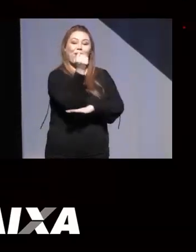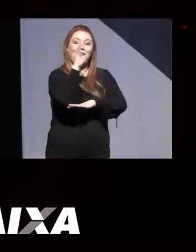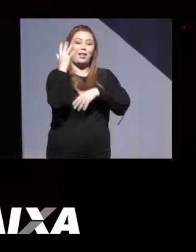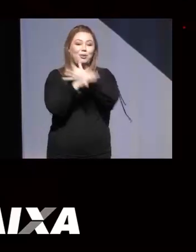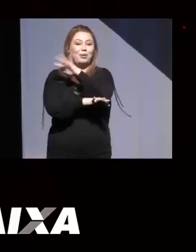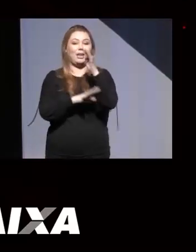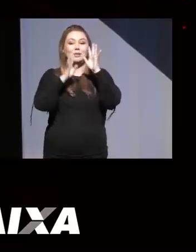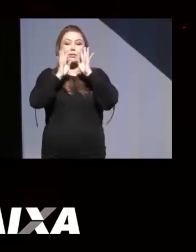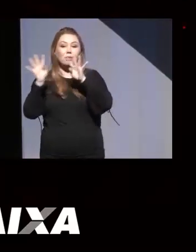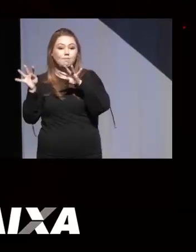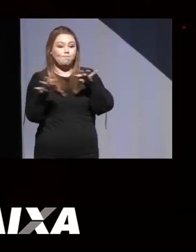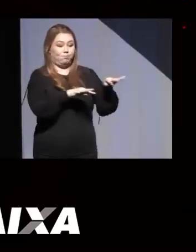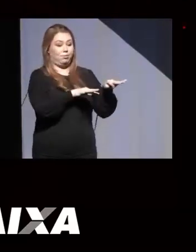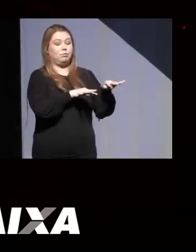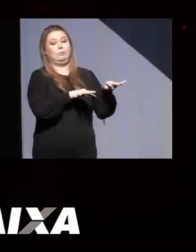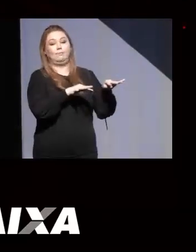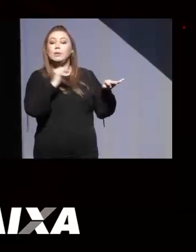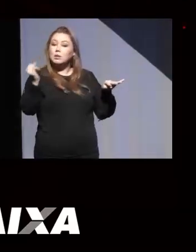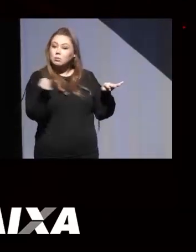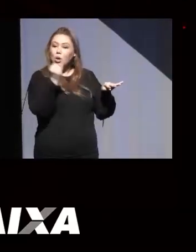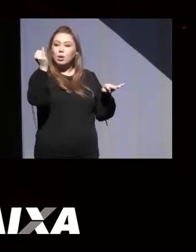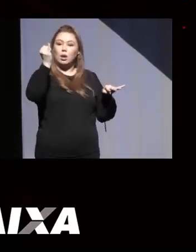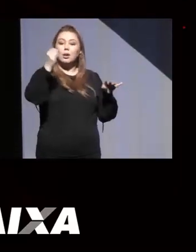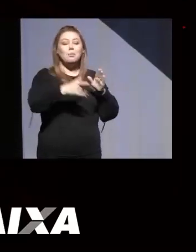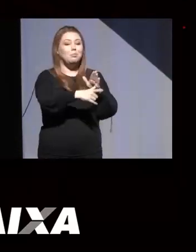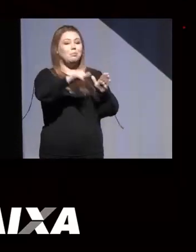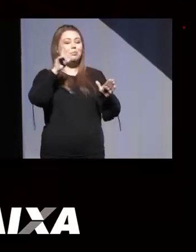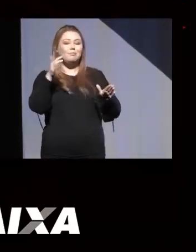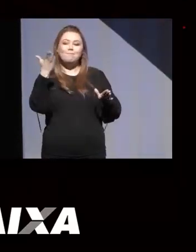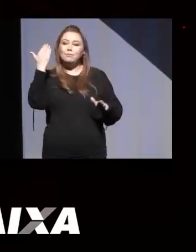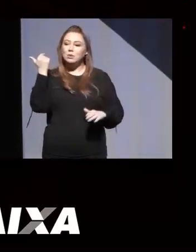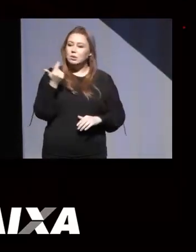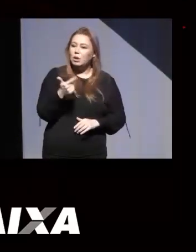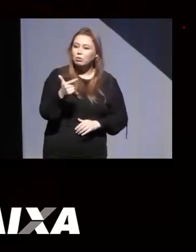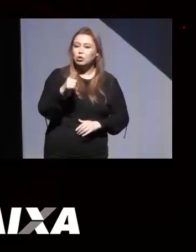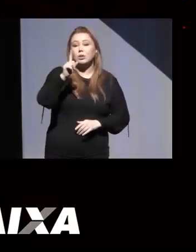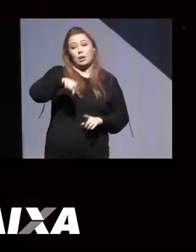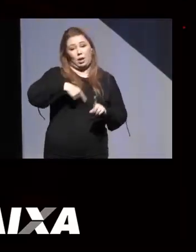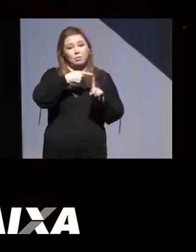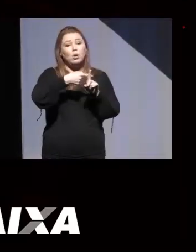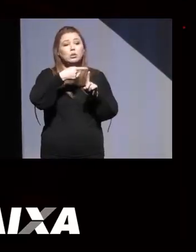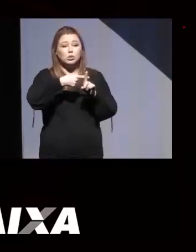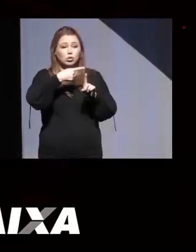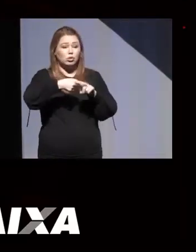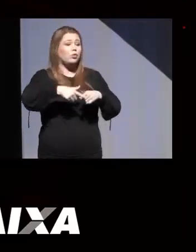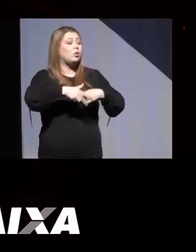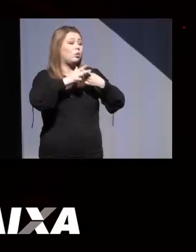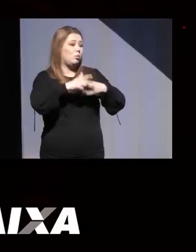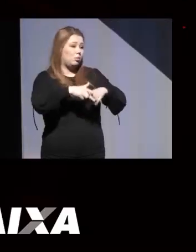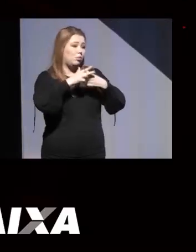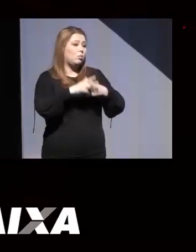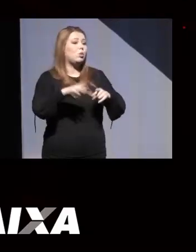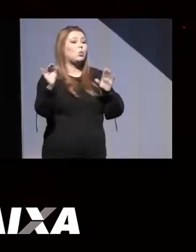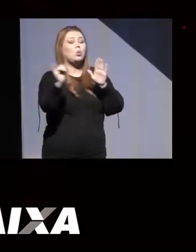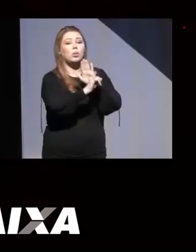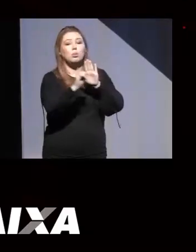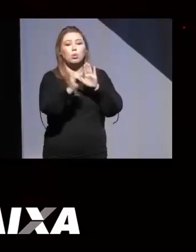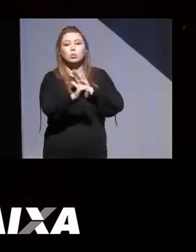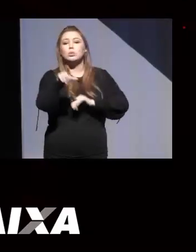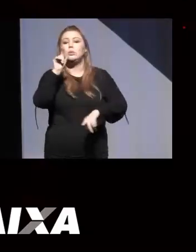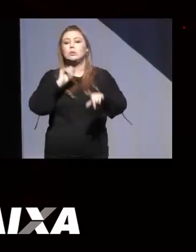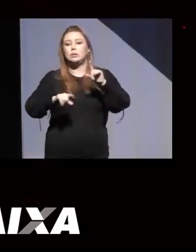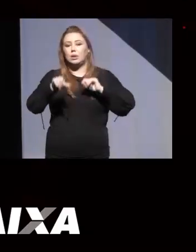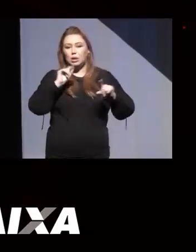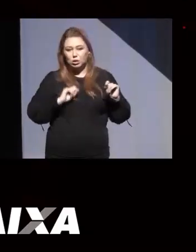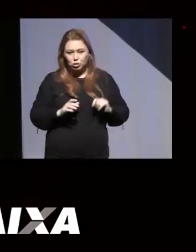destaque importante que não tinha antes, ponto positivo da reforma, com o imposto seletivo.